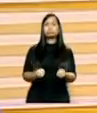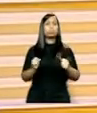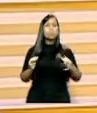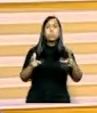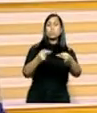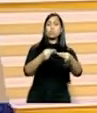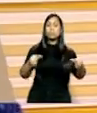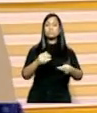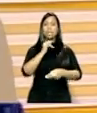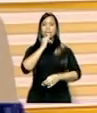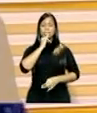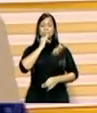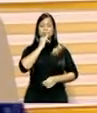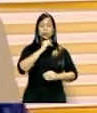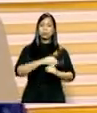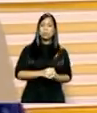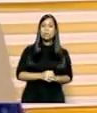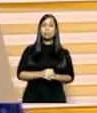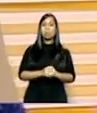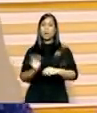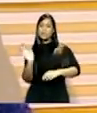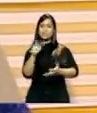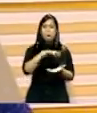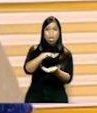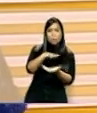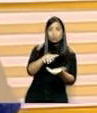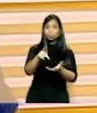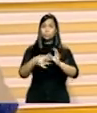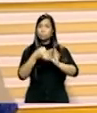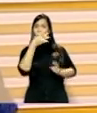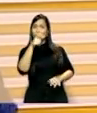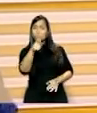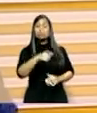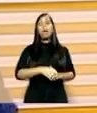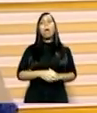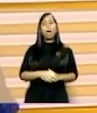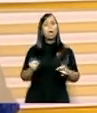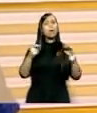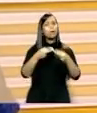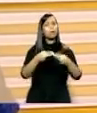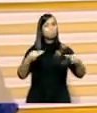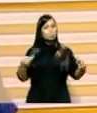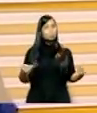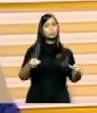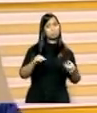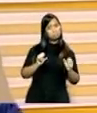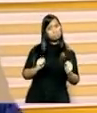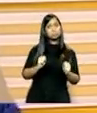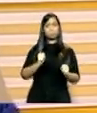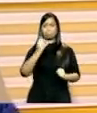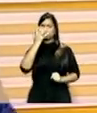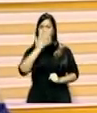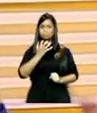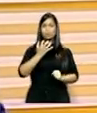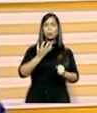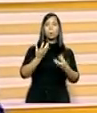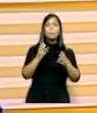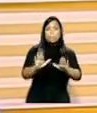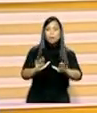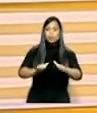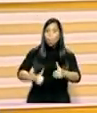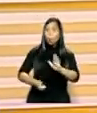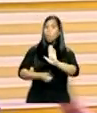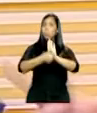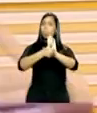coisas. No caso da Revolução Francesa, que você citou, ela é algo que, apesar de sangrenta, resultou em algo positivo,